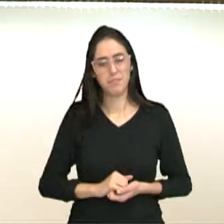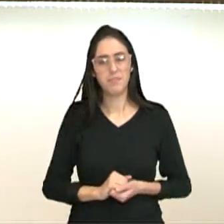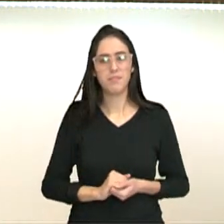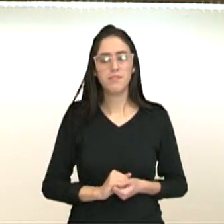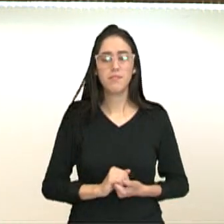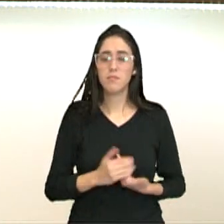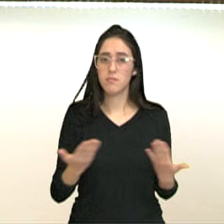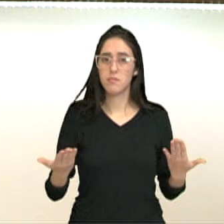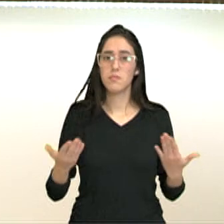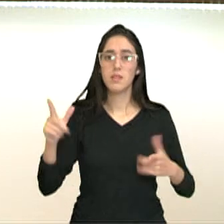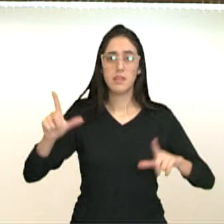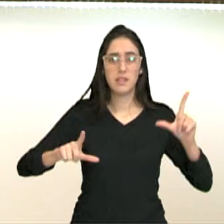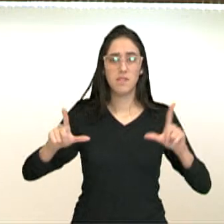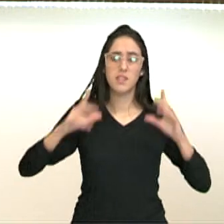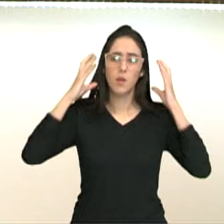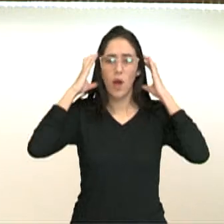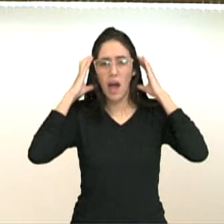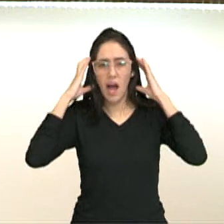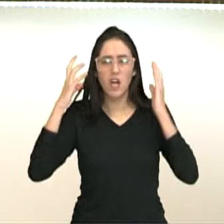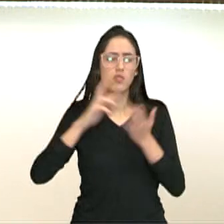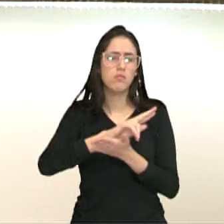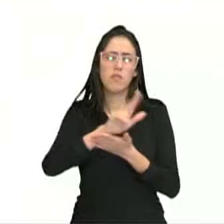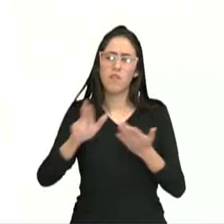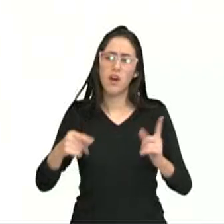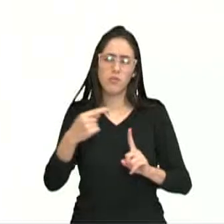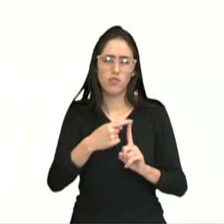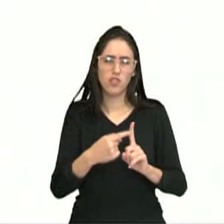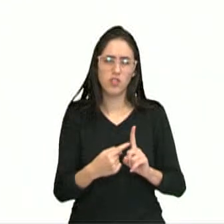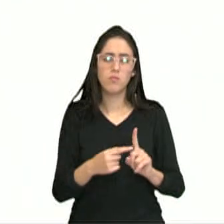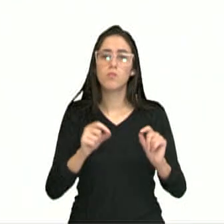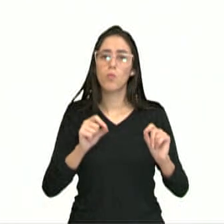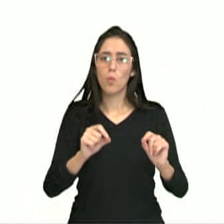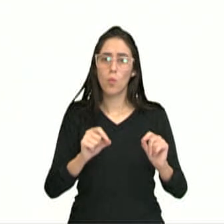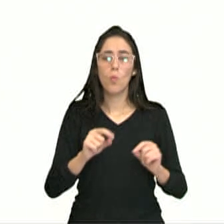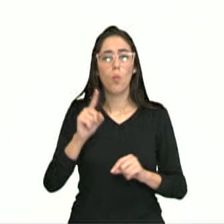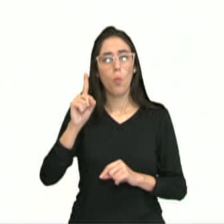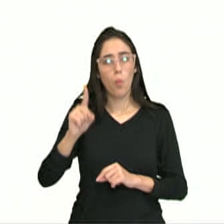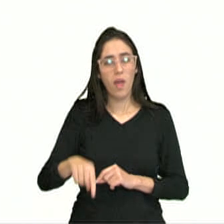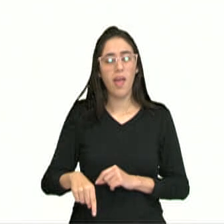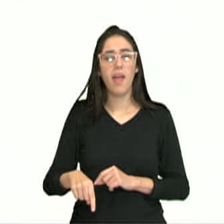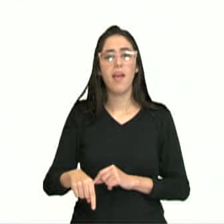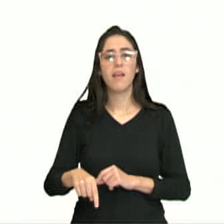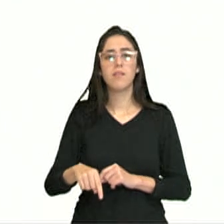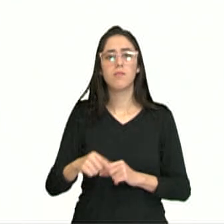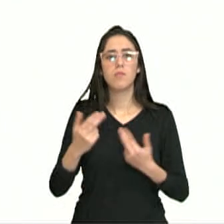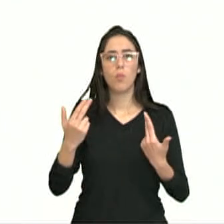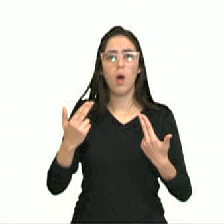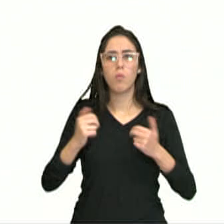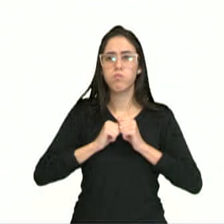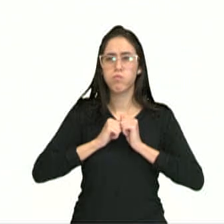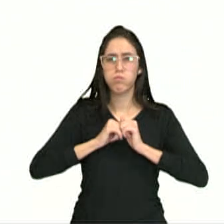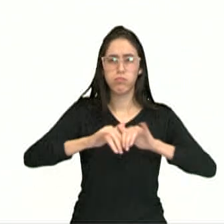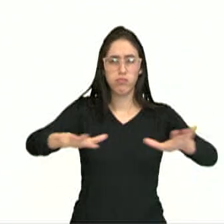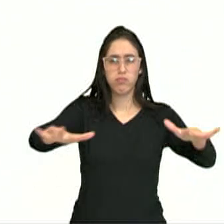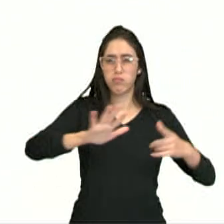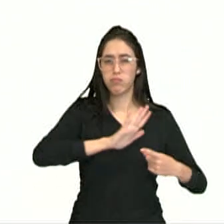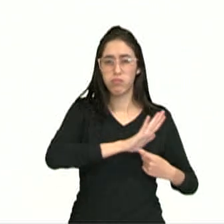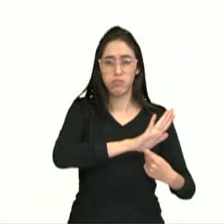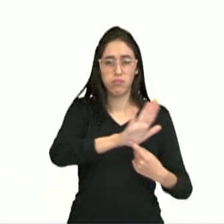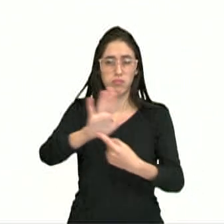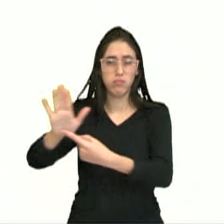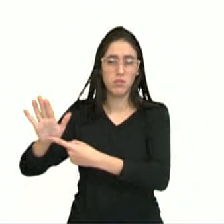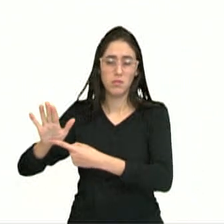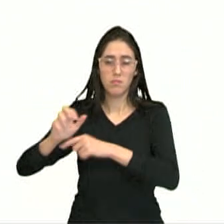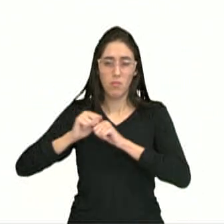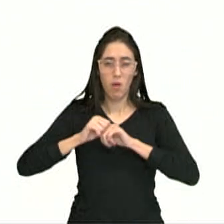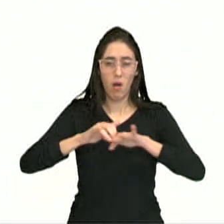Então, a televisão, o rádio e outros meios de comunicação são considerados veículos de ampla difusão, porque eles atingem a massa,